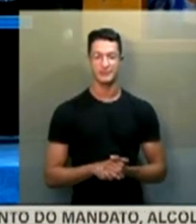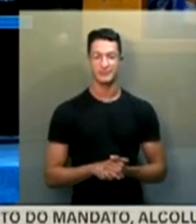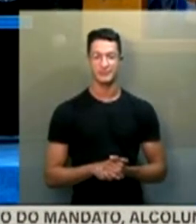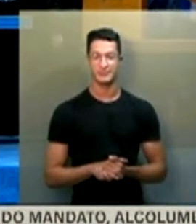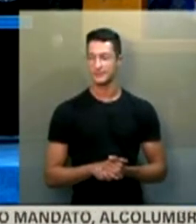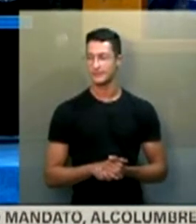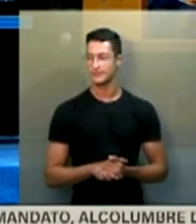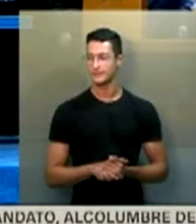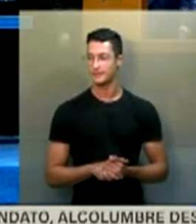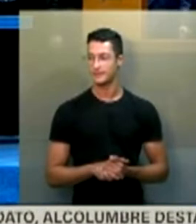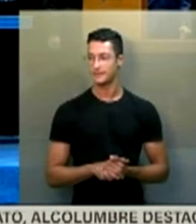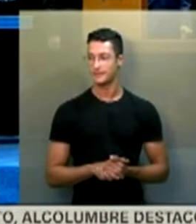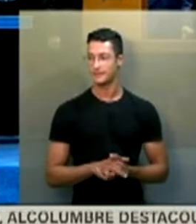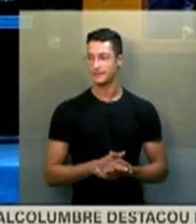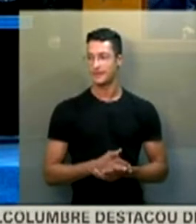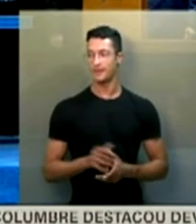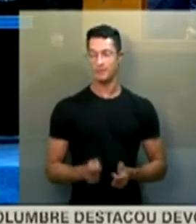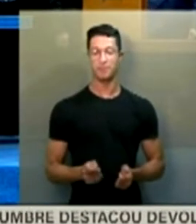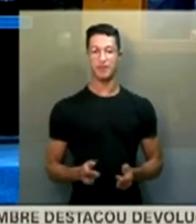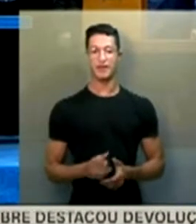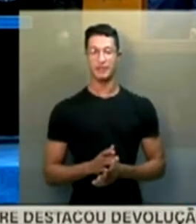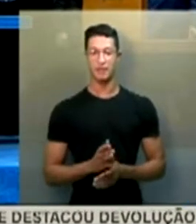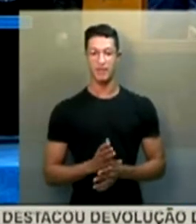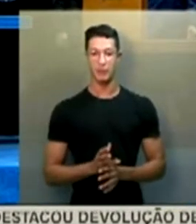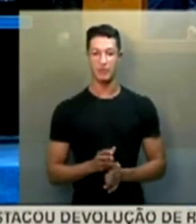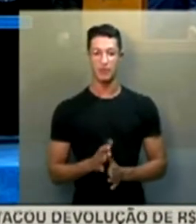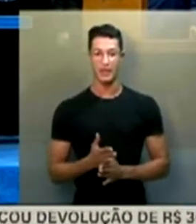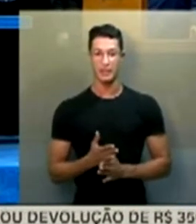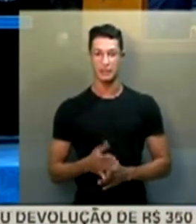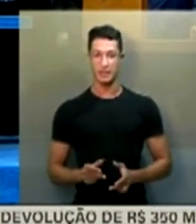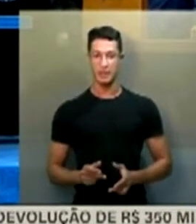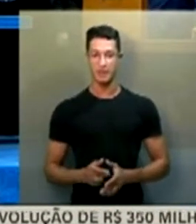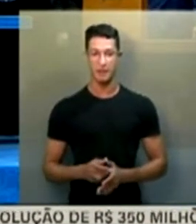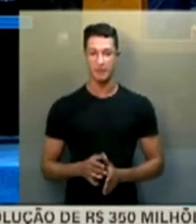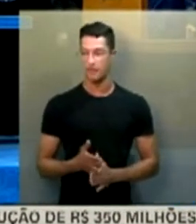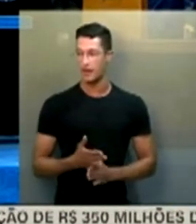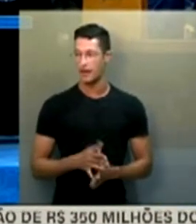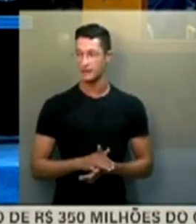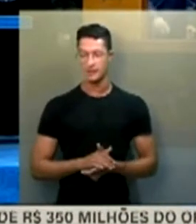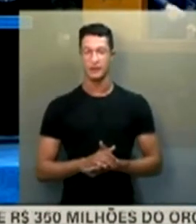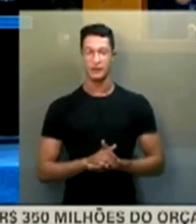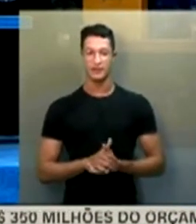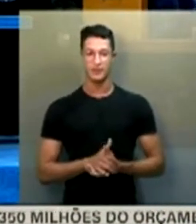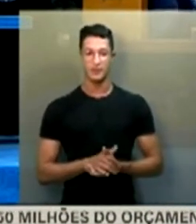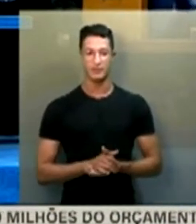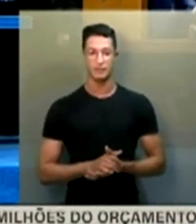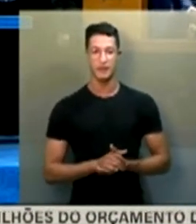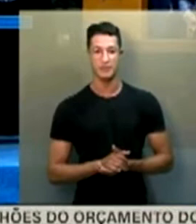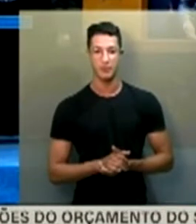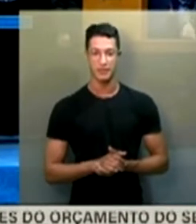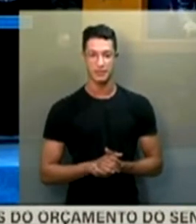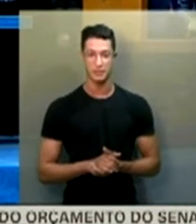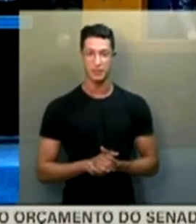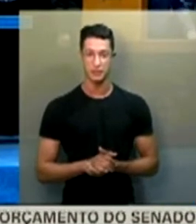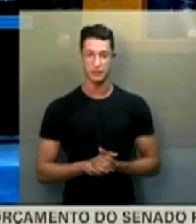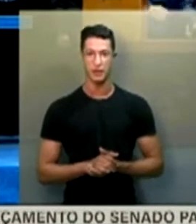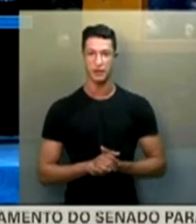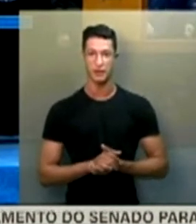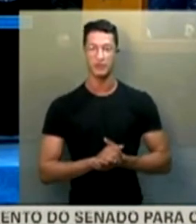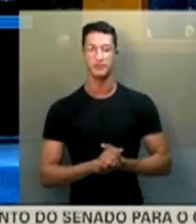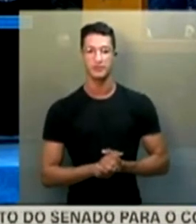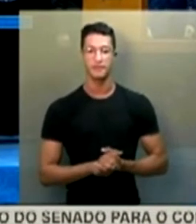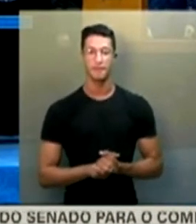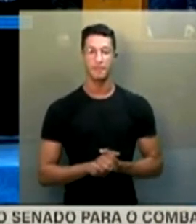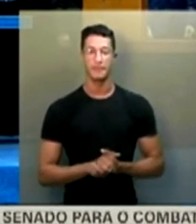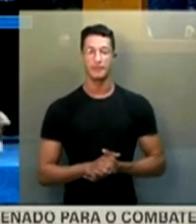São 78 votos na urna porque dois senadores não puderam comparecer por motivos médicos a Brasília hoje. O senador Jarbas Vasconcelos,